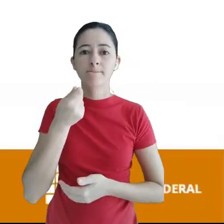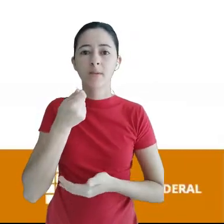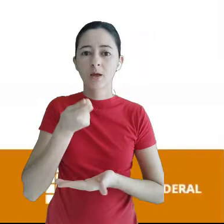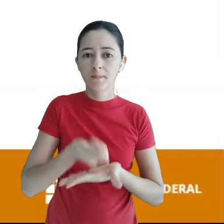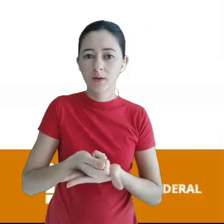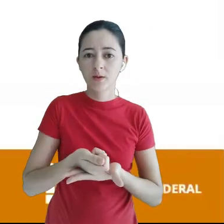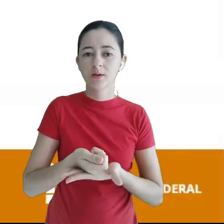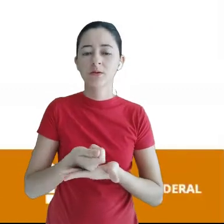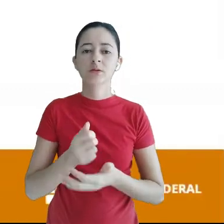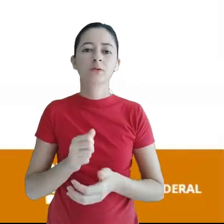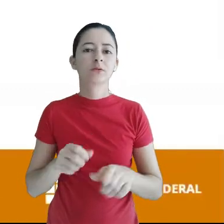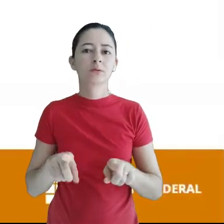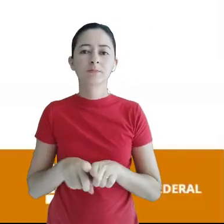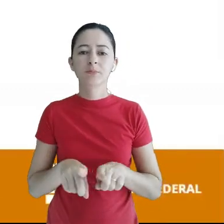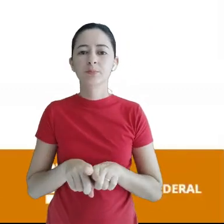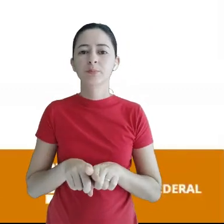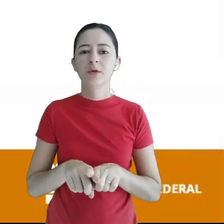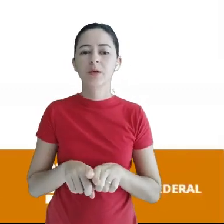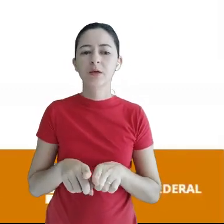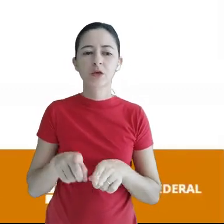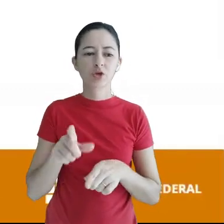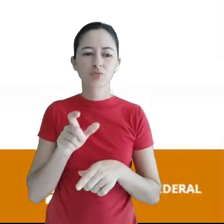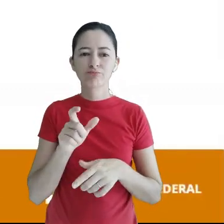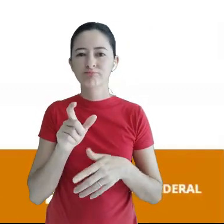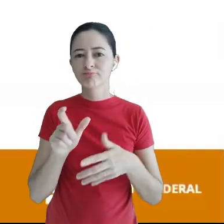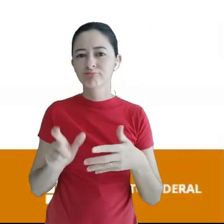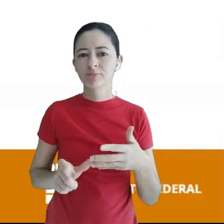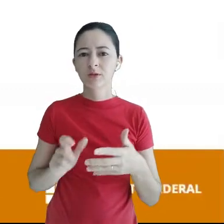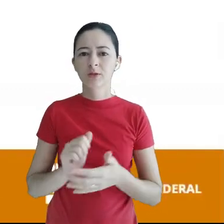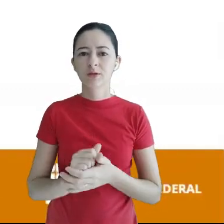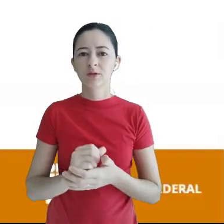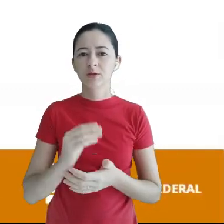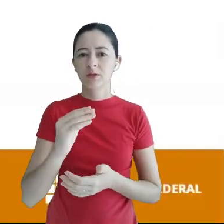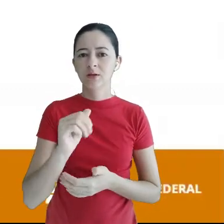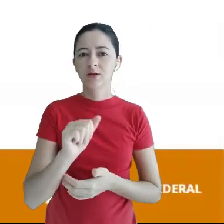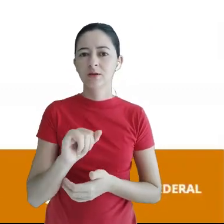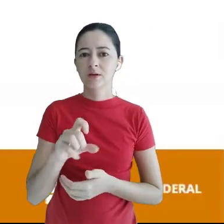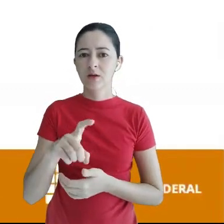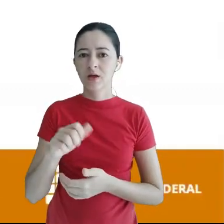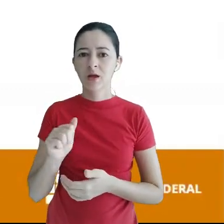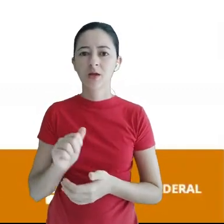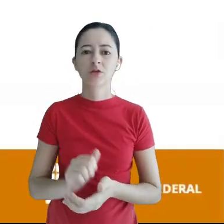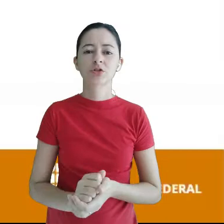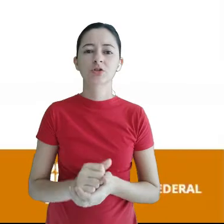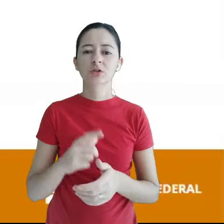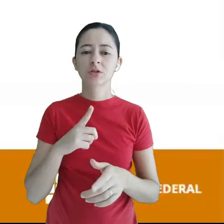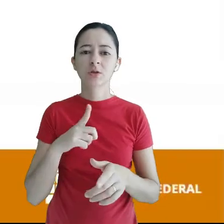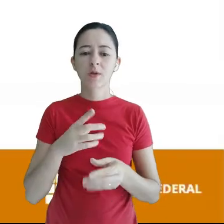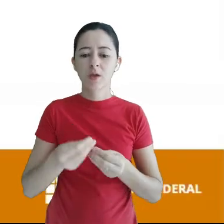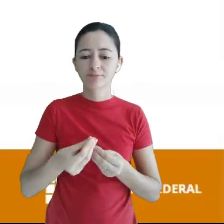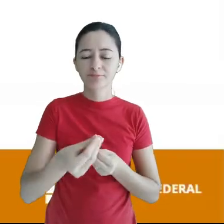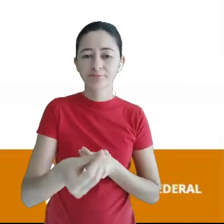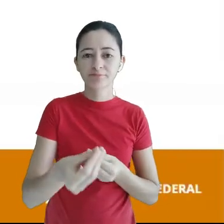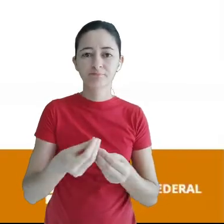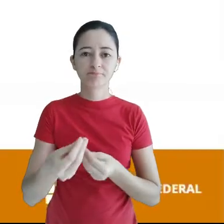Recebimento, pagamento, caixa. Teremos aqui também. O mais a gente poderia ter aqui? Entrega.